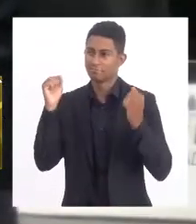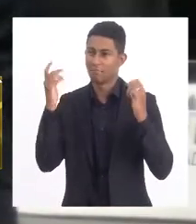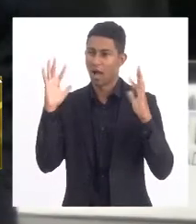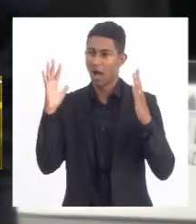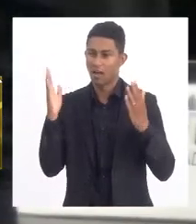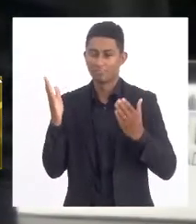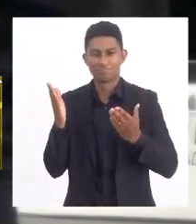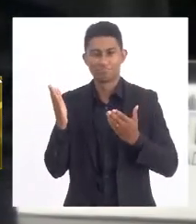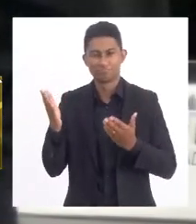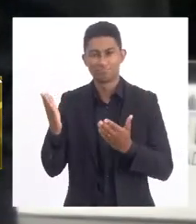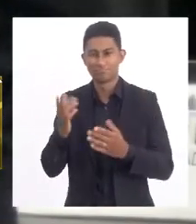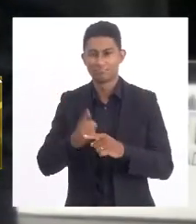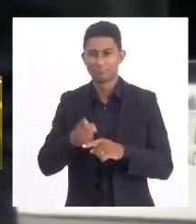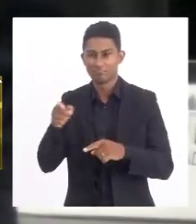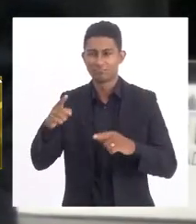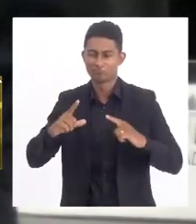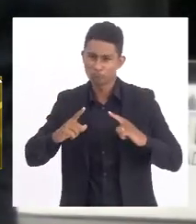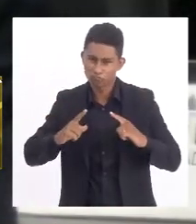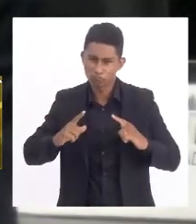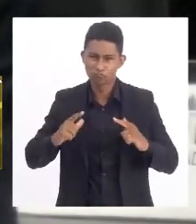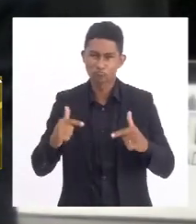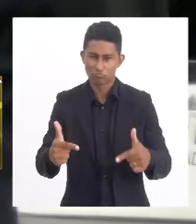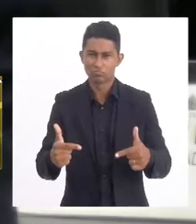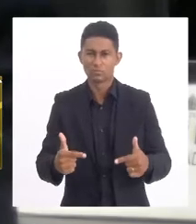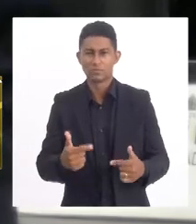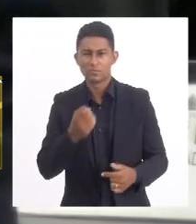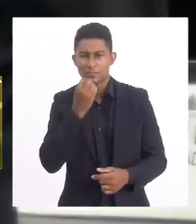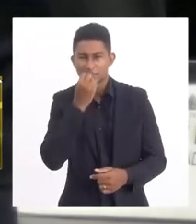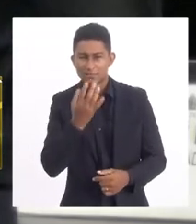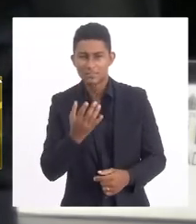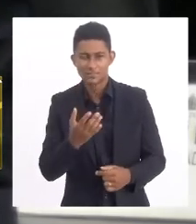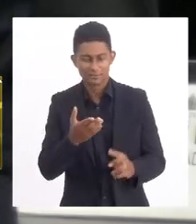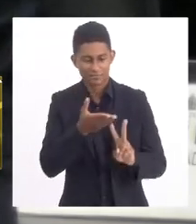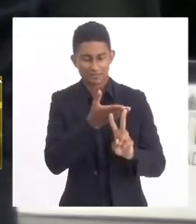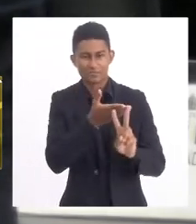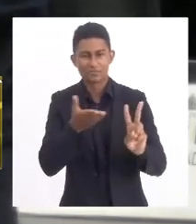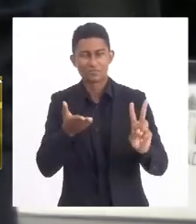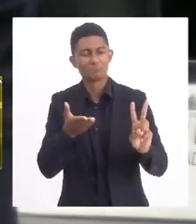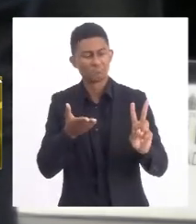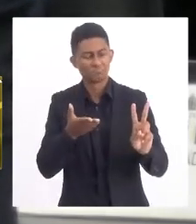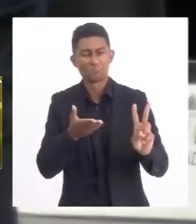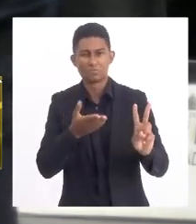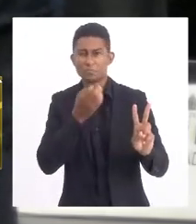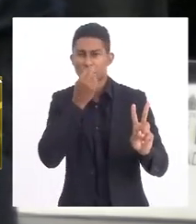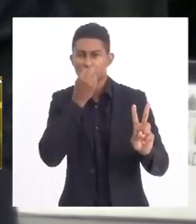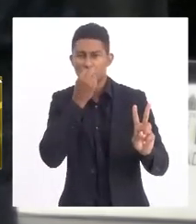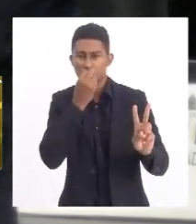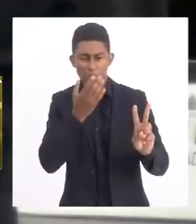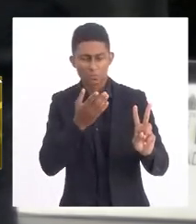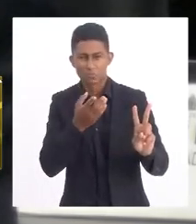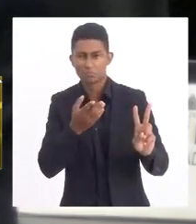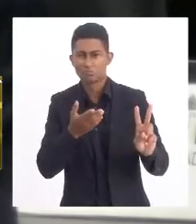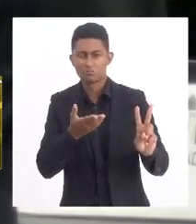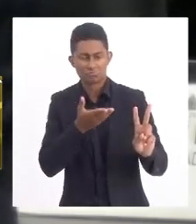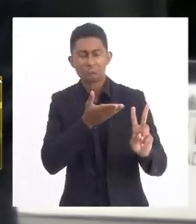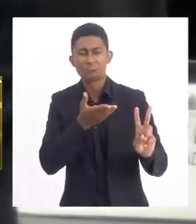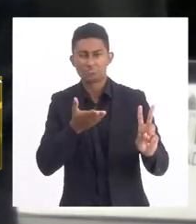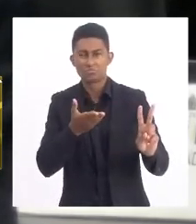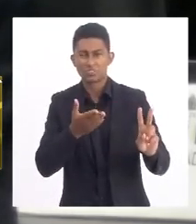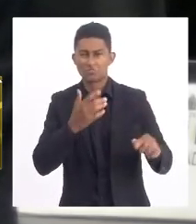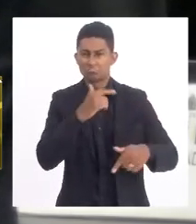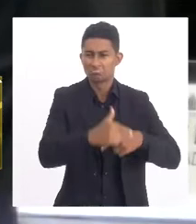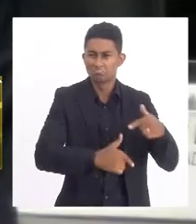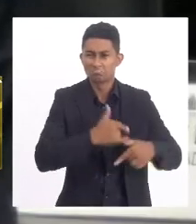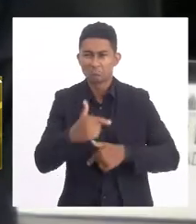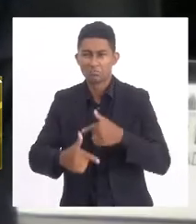deputada por essa iniciativa de homenagear esses dois grandes brasileiros que tem feito a diferença na defesa do